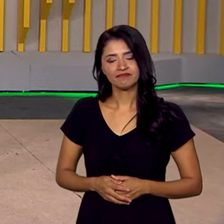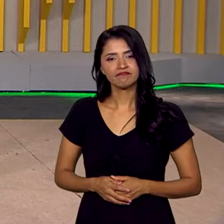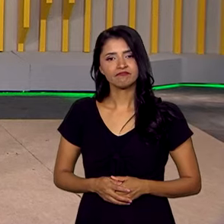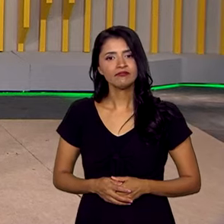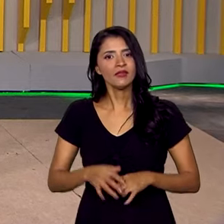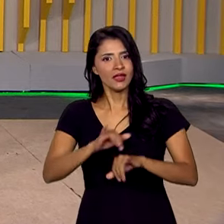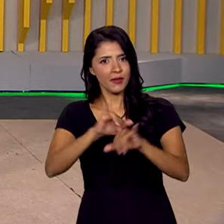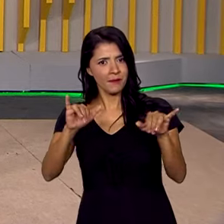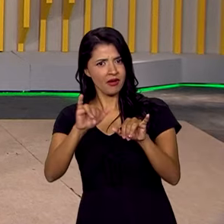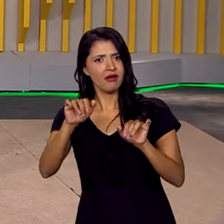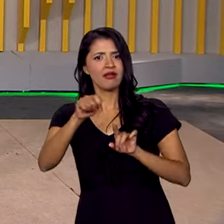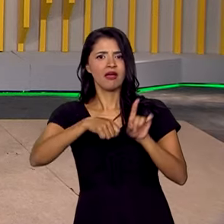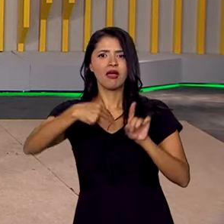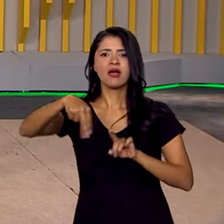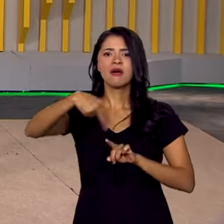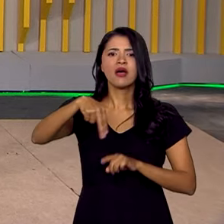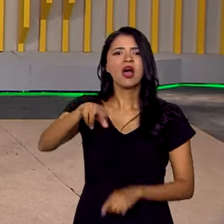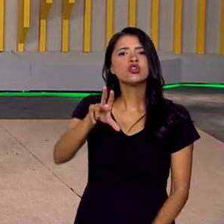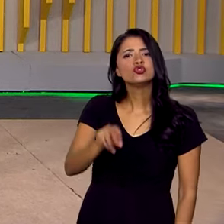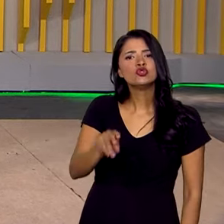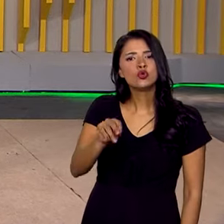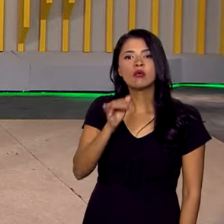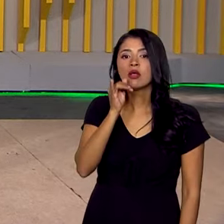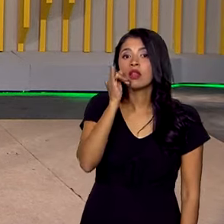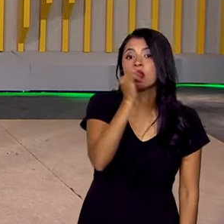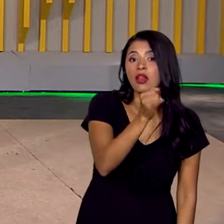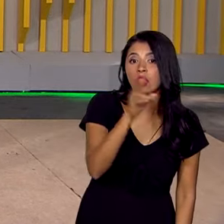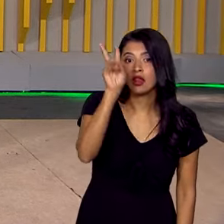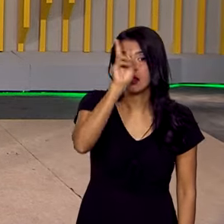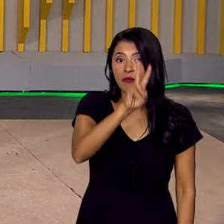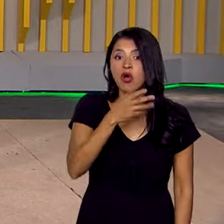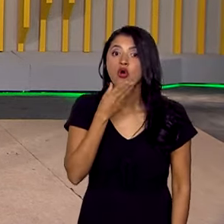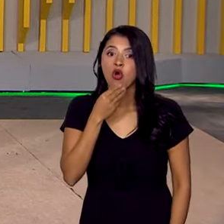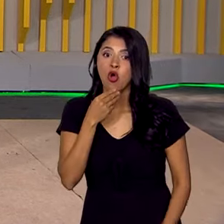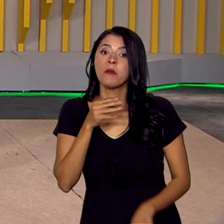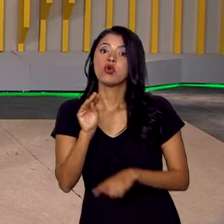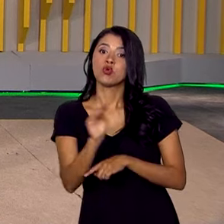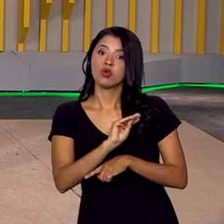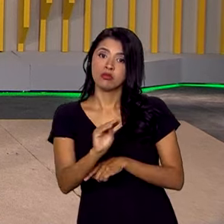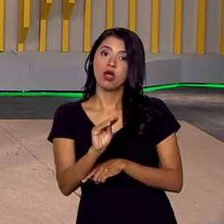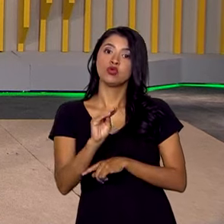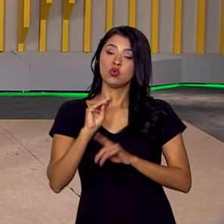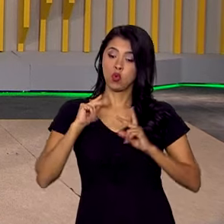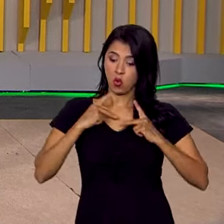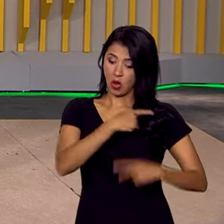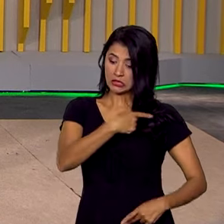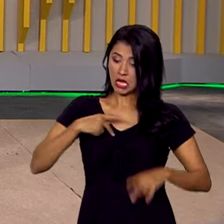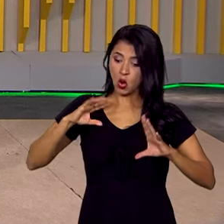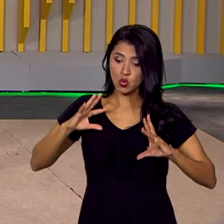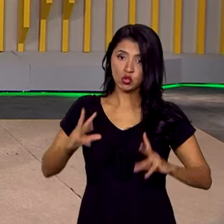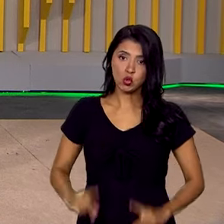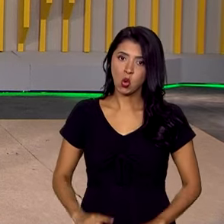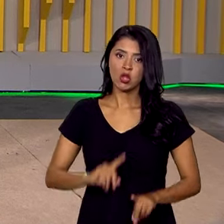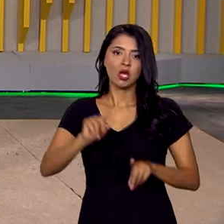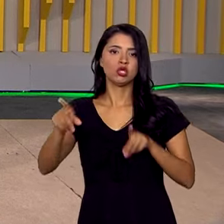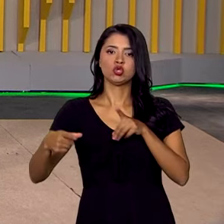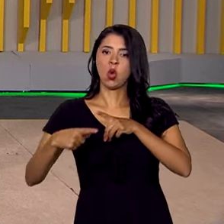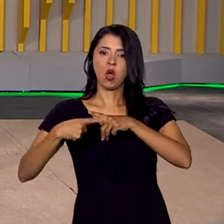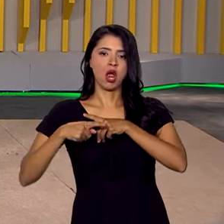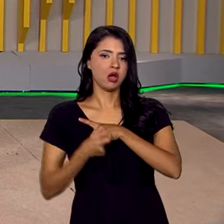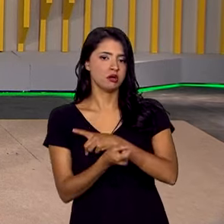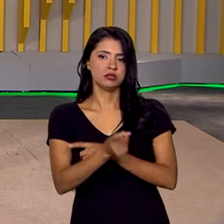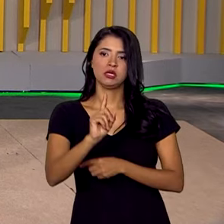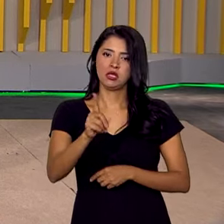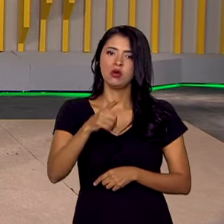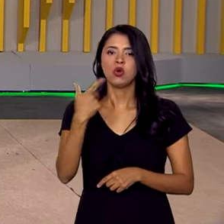a campanha Novembro Azul existe para lembrar os homens dos cuidados com a saúde integral não só o câncer de próstata as doenças